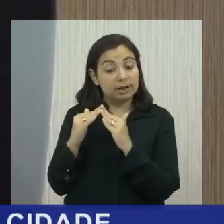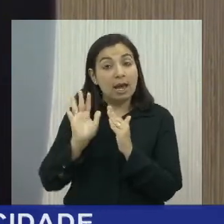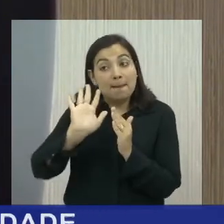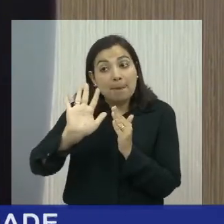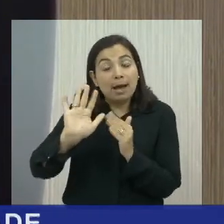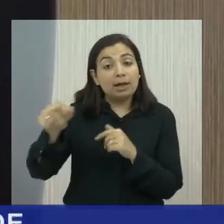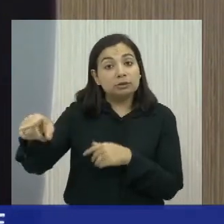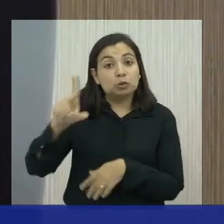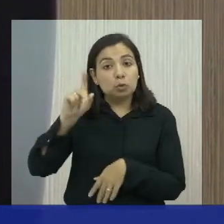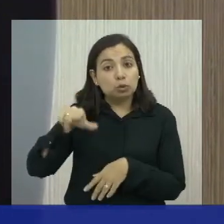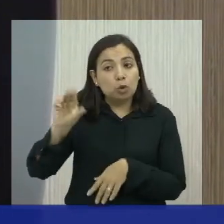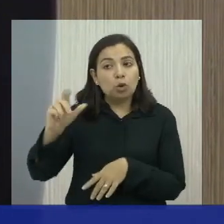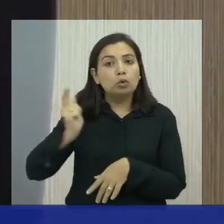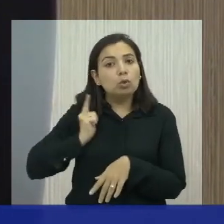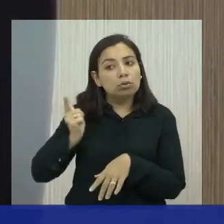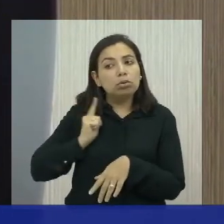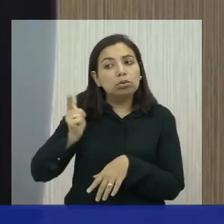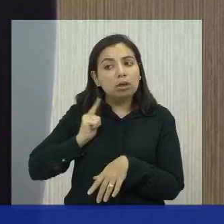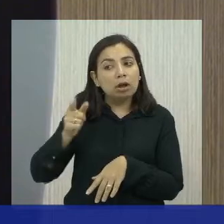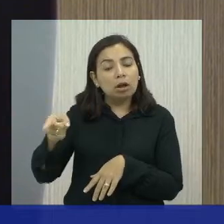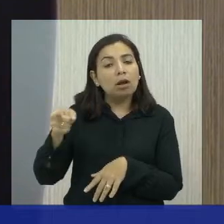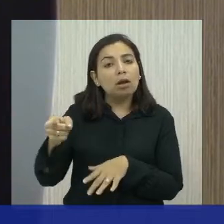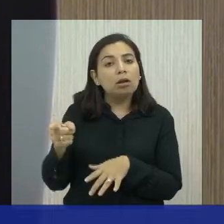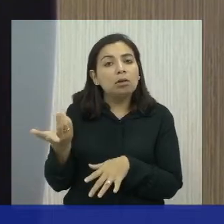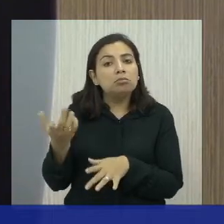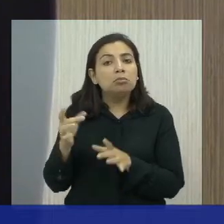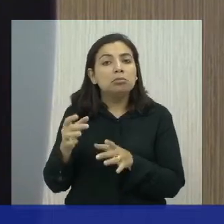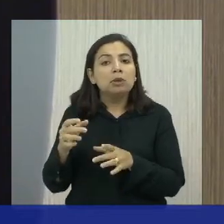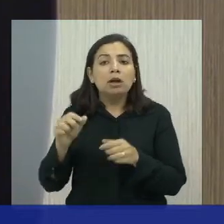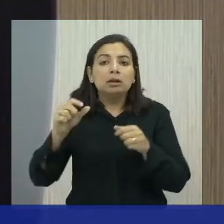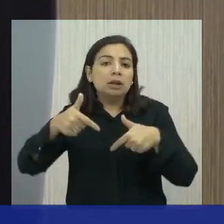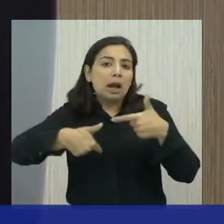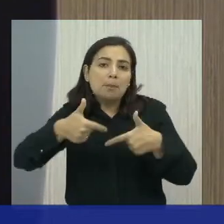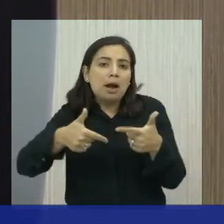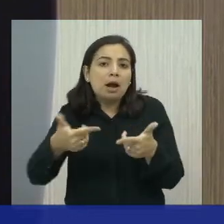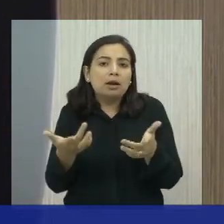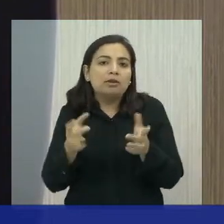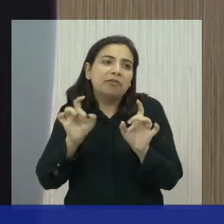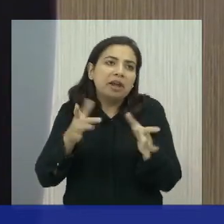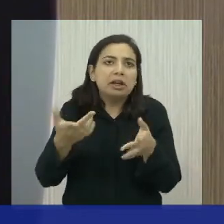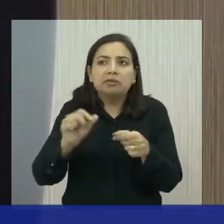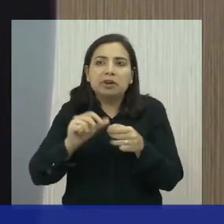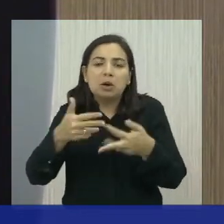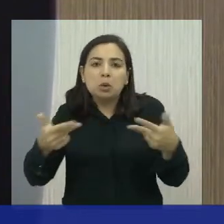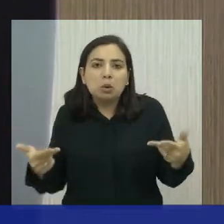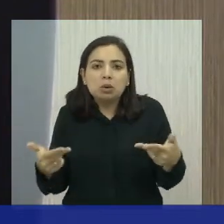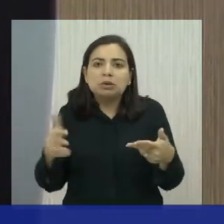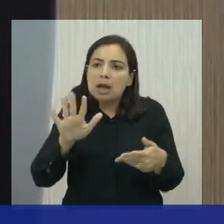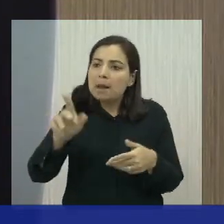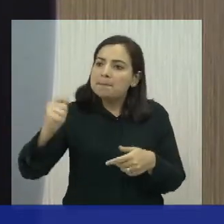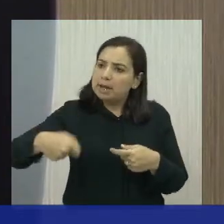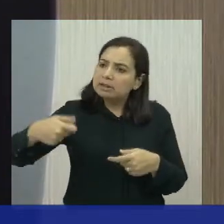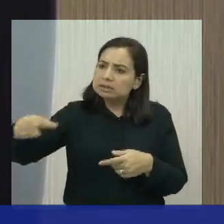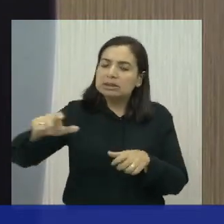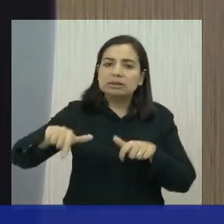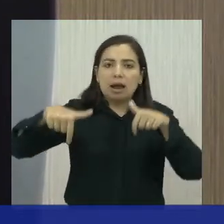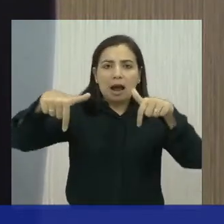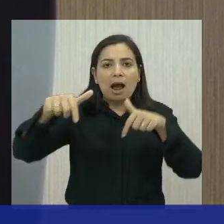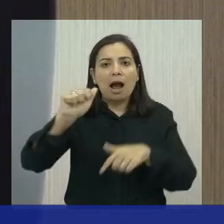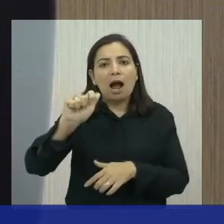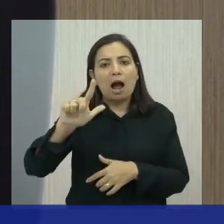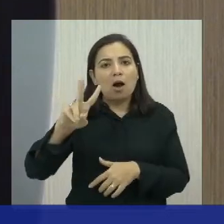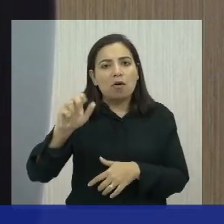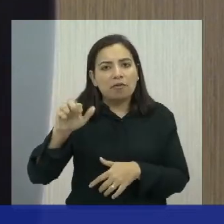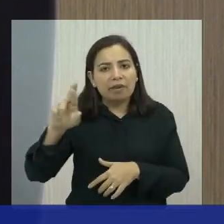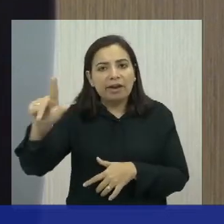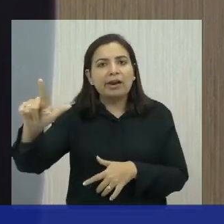atividade que precisa de alvará, precisa de autorizações, né? Então, eu não